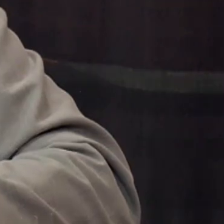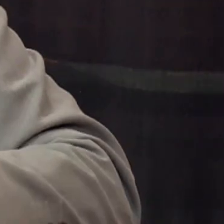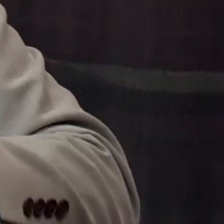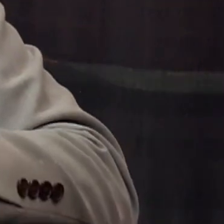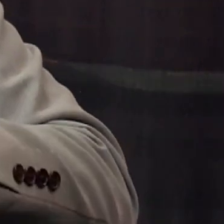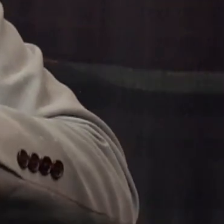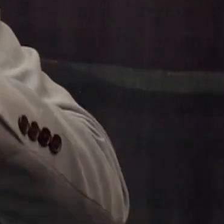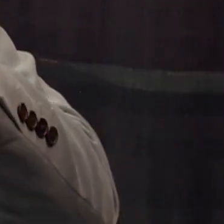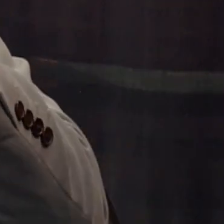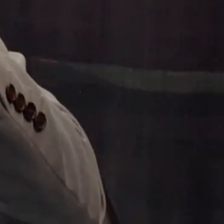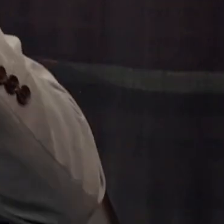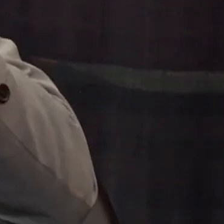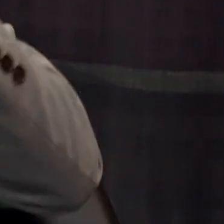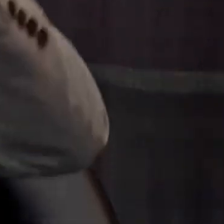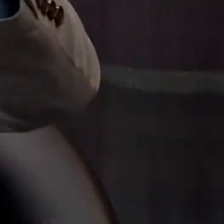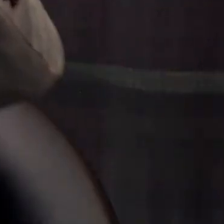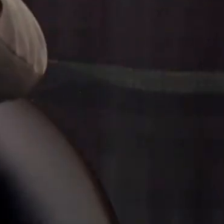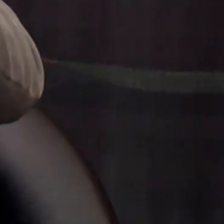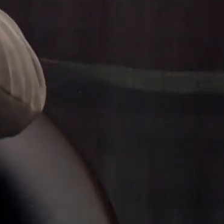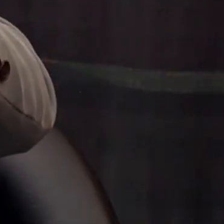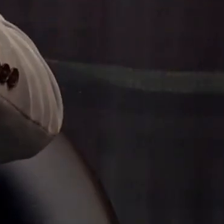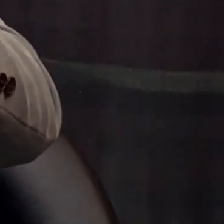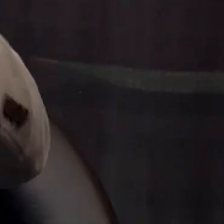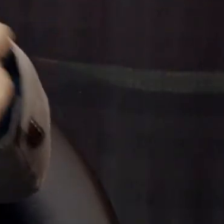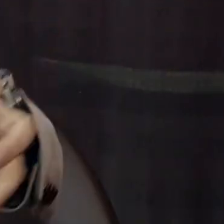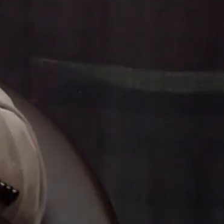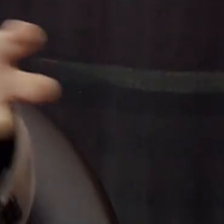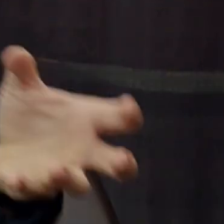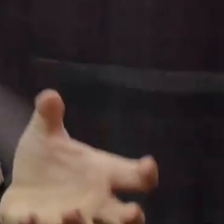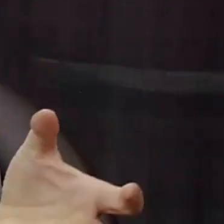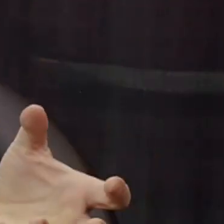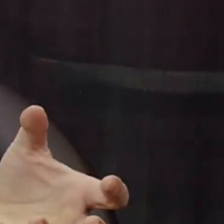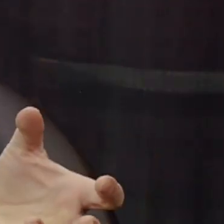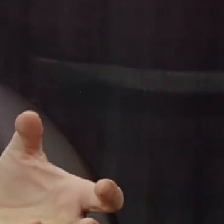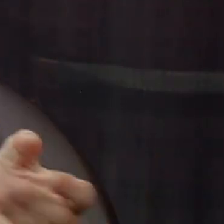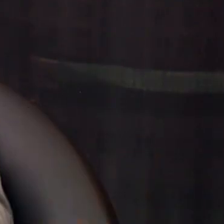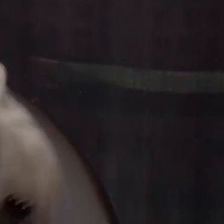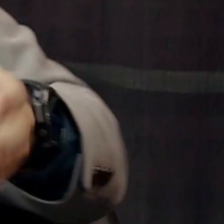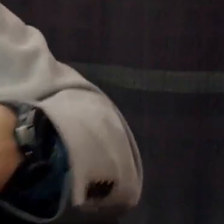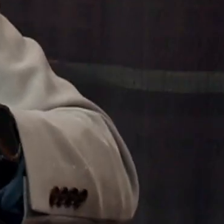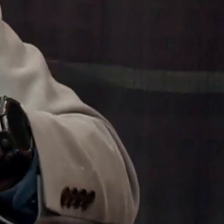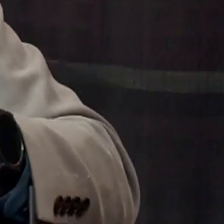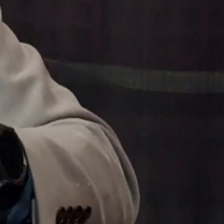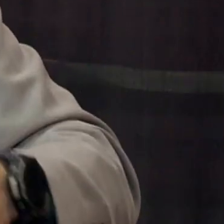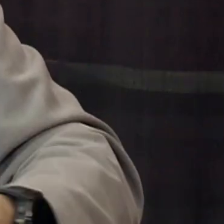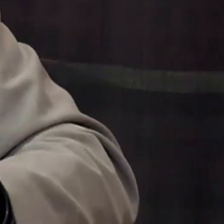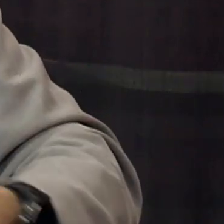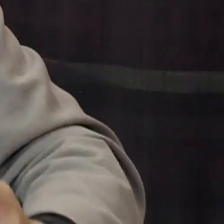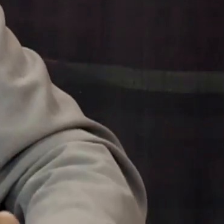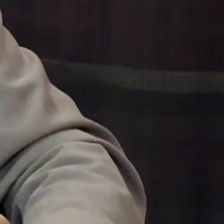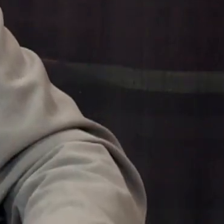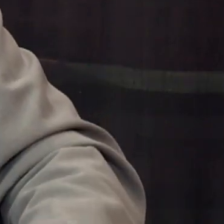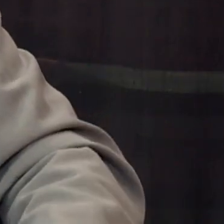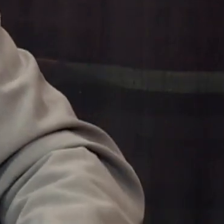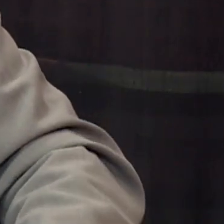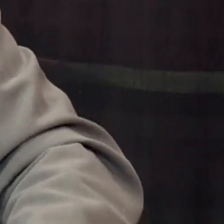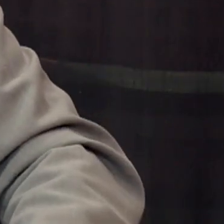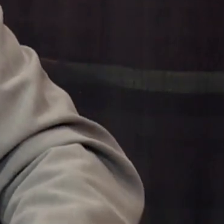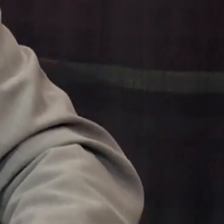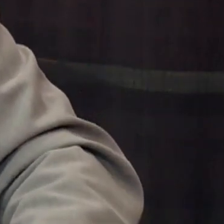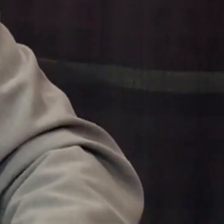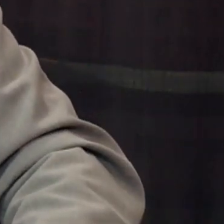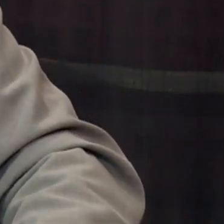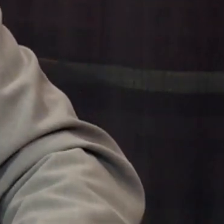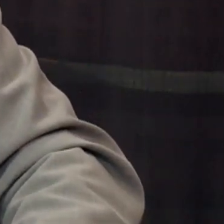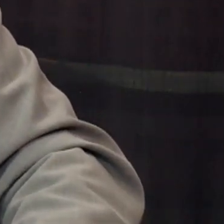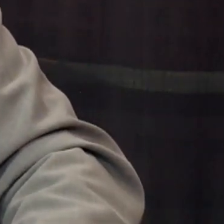não pode colocar um estereótipo, você é aquilo. Porque um dia aquele relacionamento ele pode acabar. A gente tá vivendo uma sociedade tão dinâmica hoje em dia de relacionamentos.